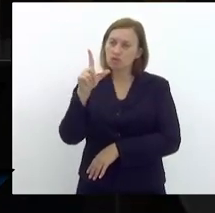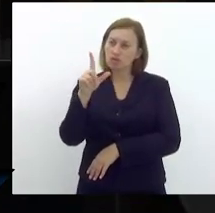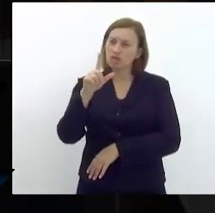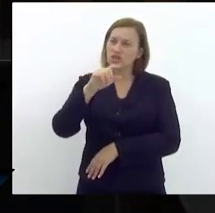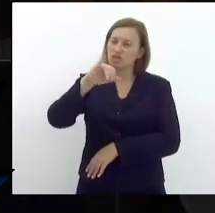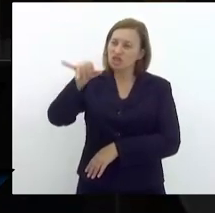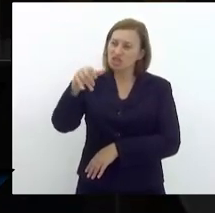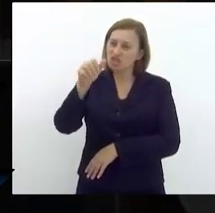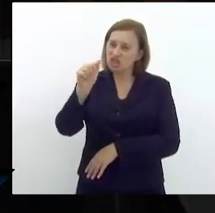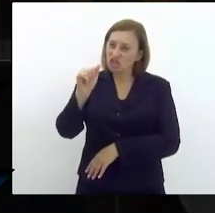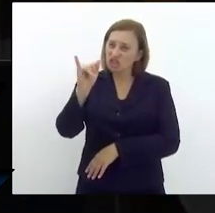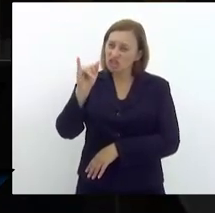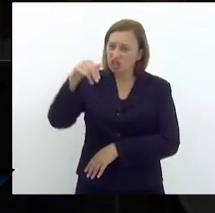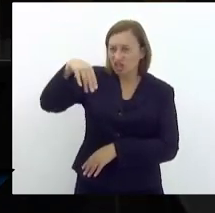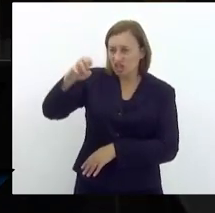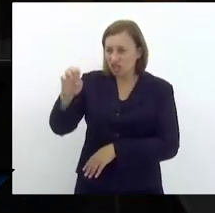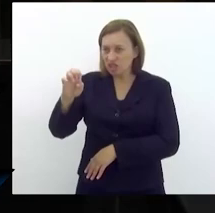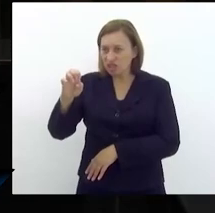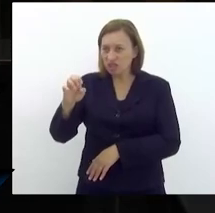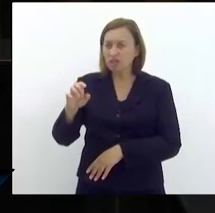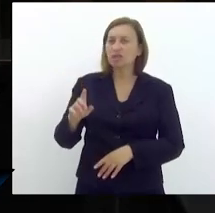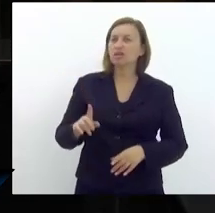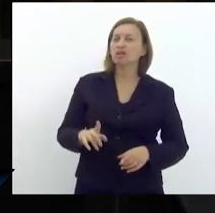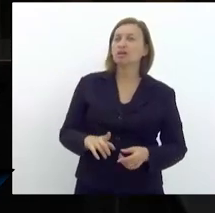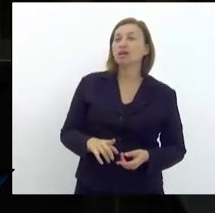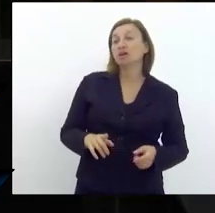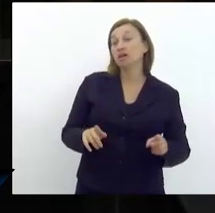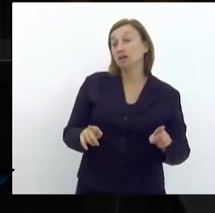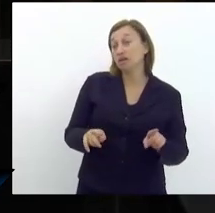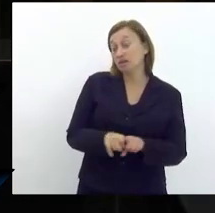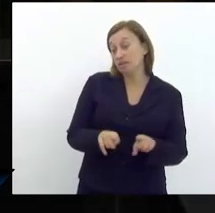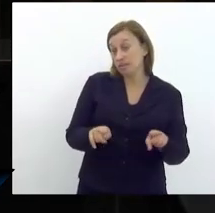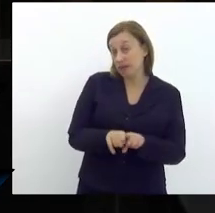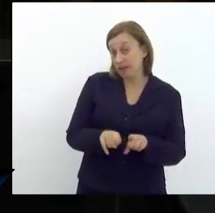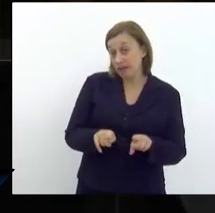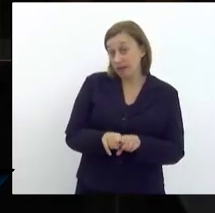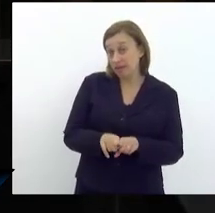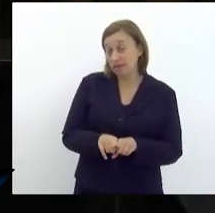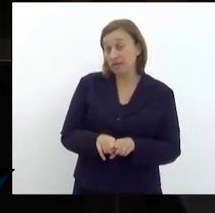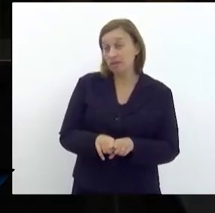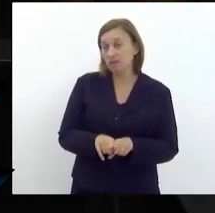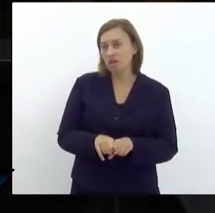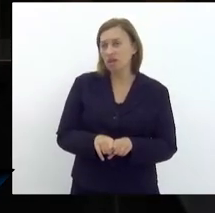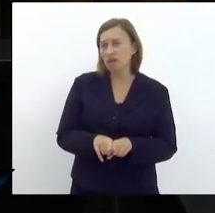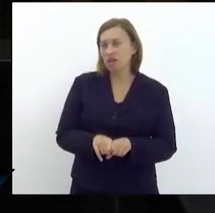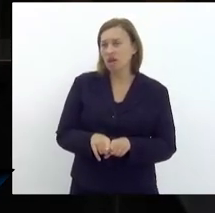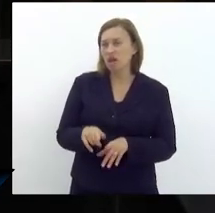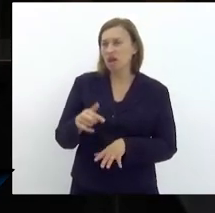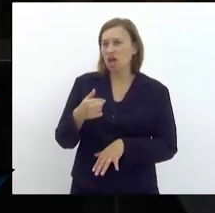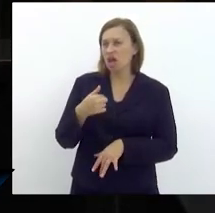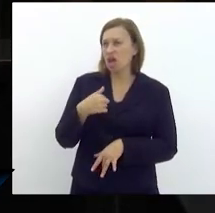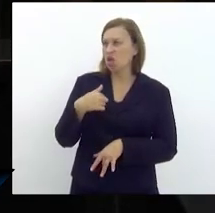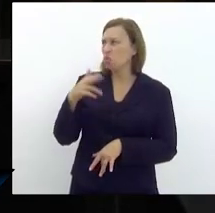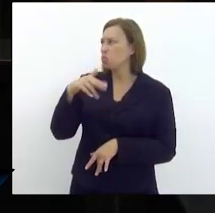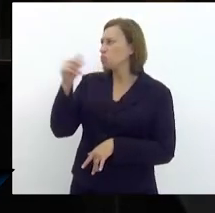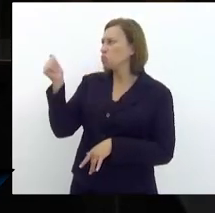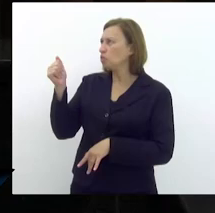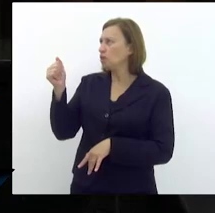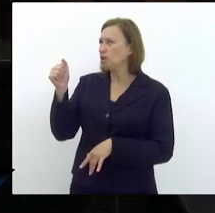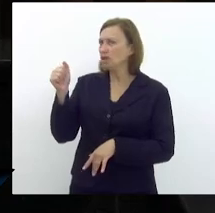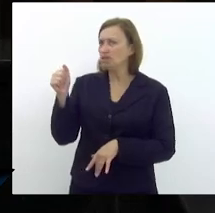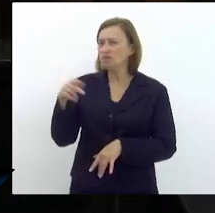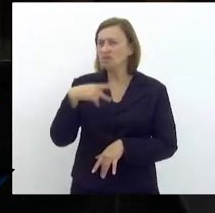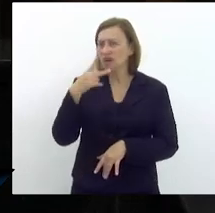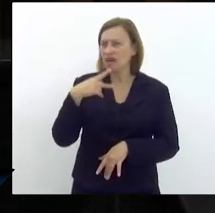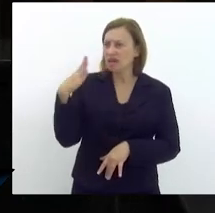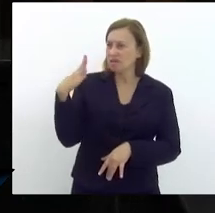Câmara e nem por causa disso eu jamais vi aqui fazer o uso da palavra